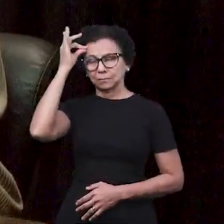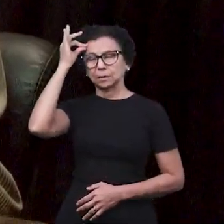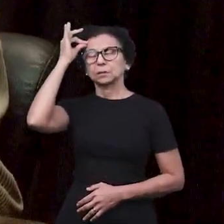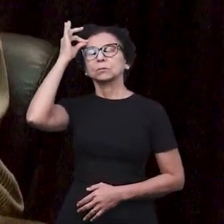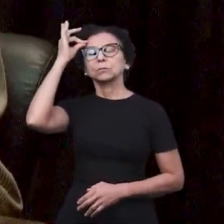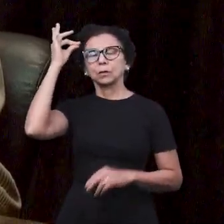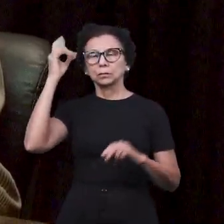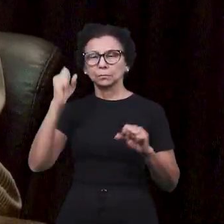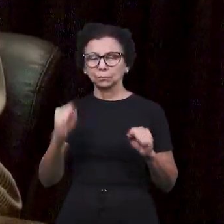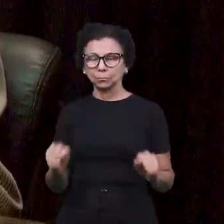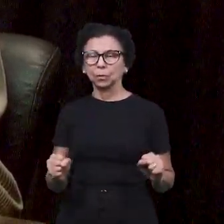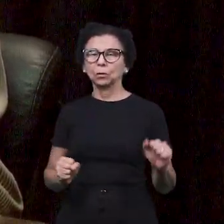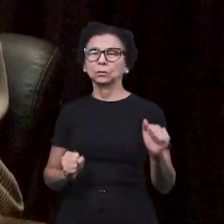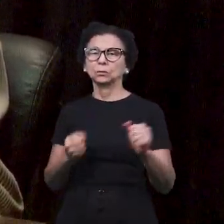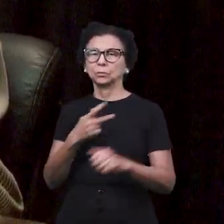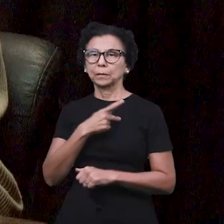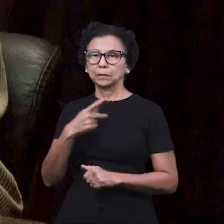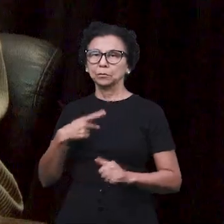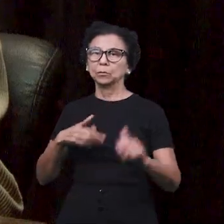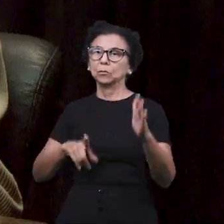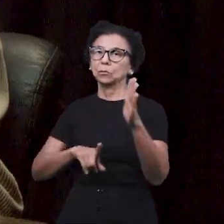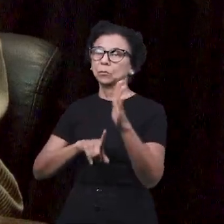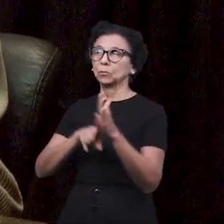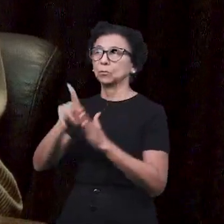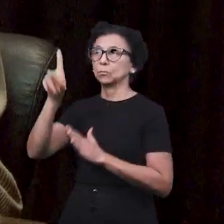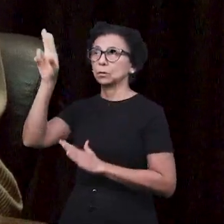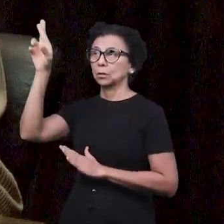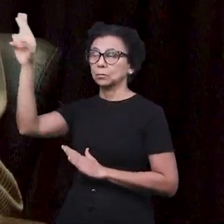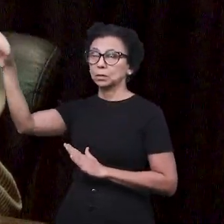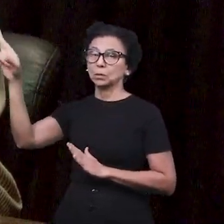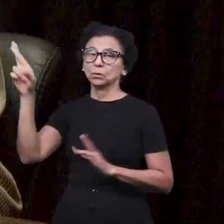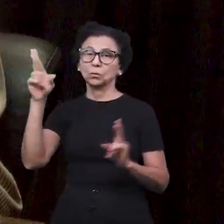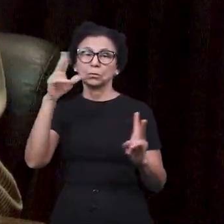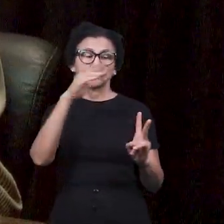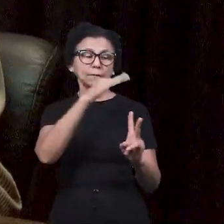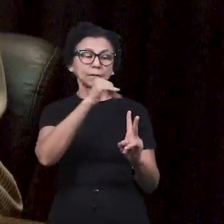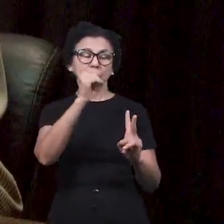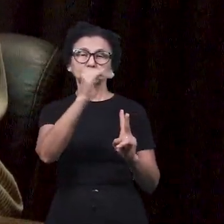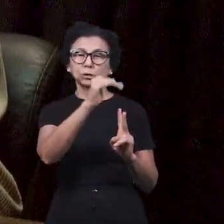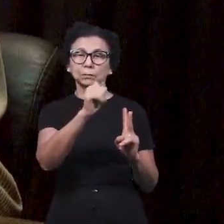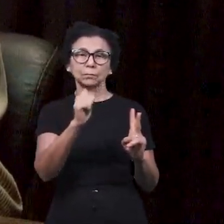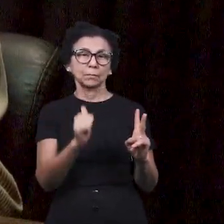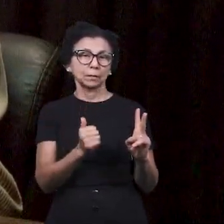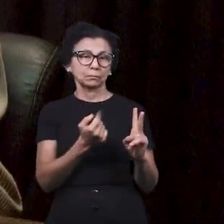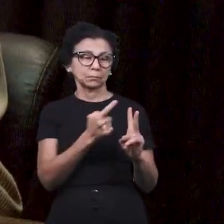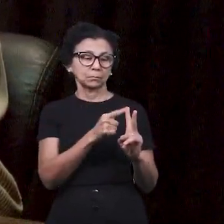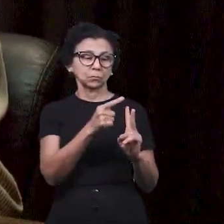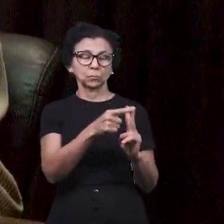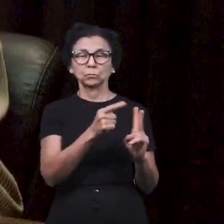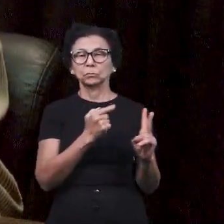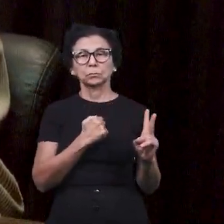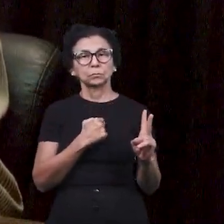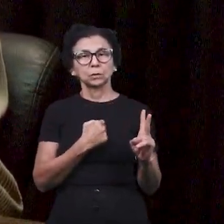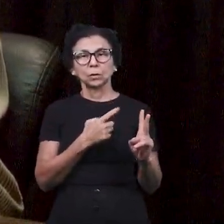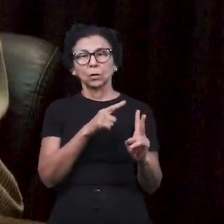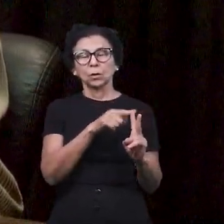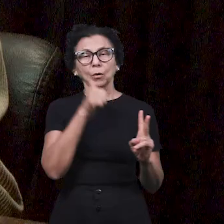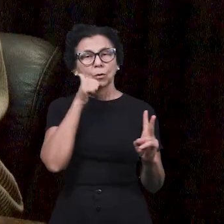pastor vai consultar o Senhor, vai chamar ou um ou outro individualmente, porque muitas vezes